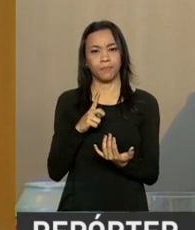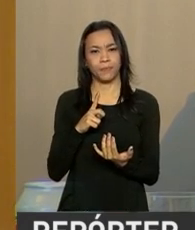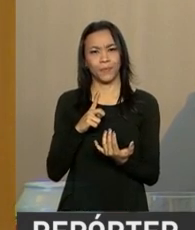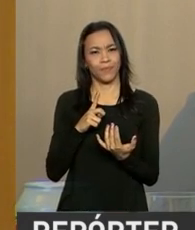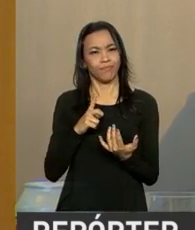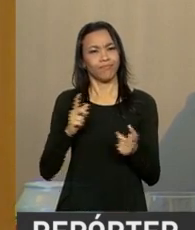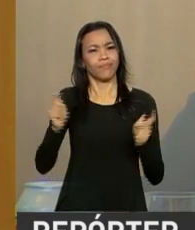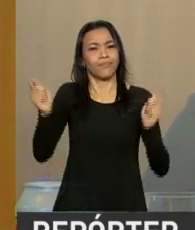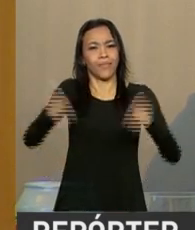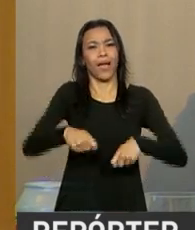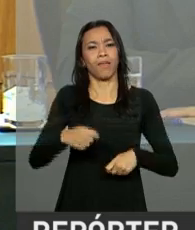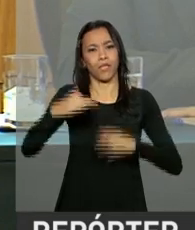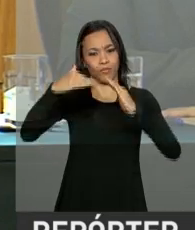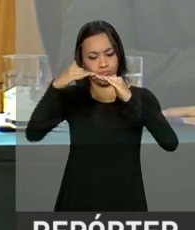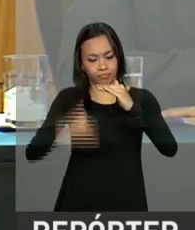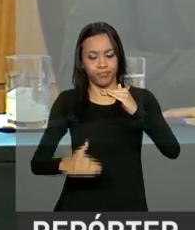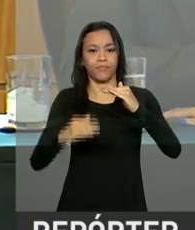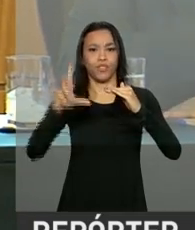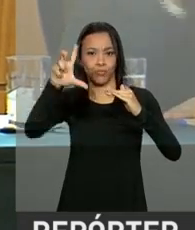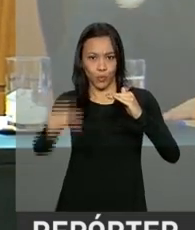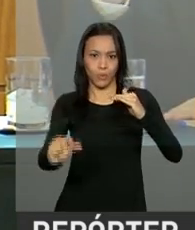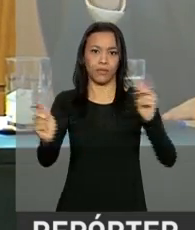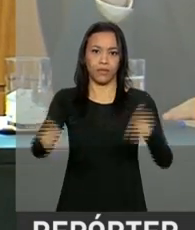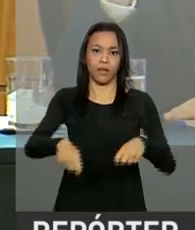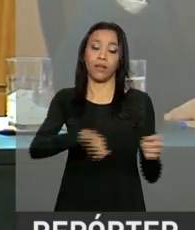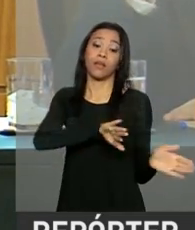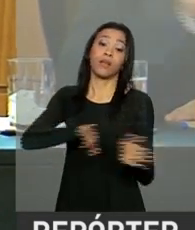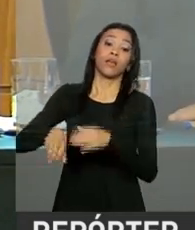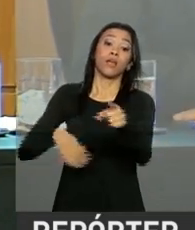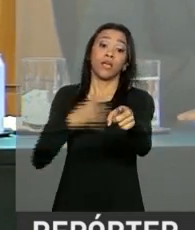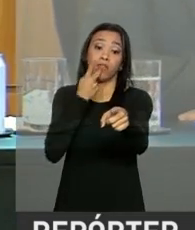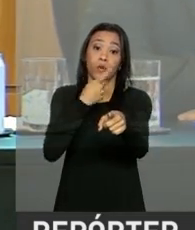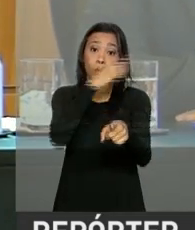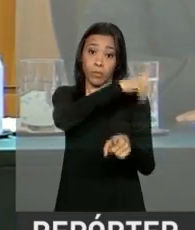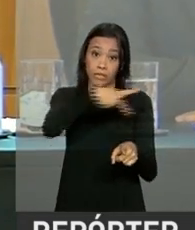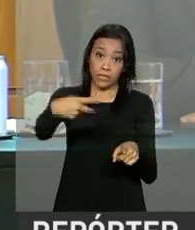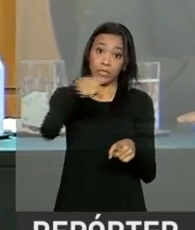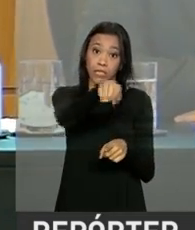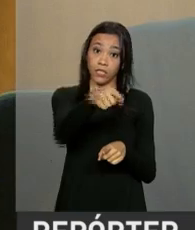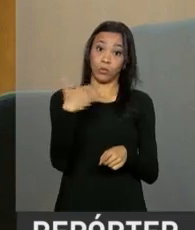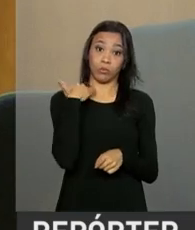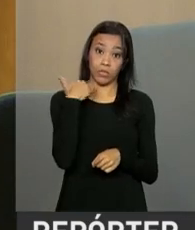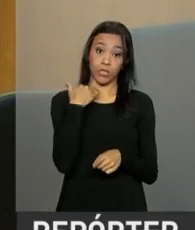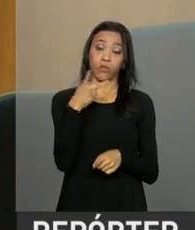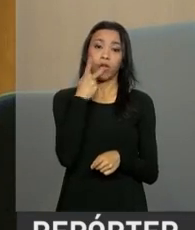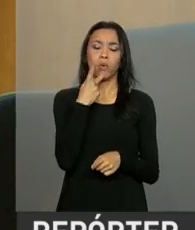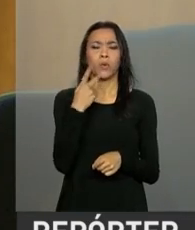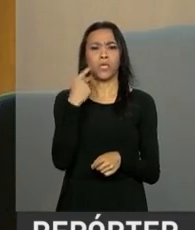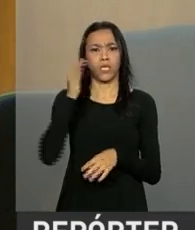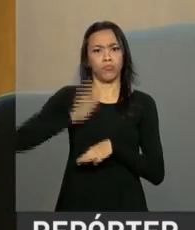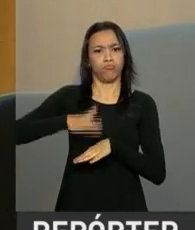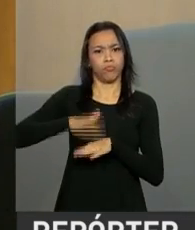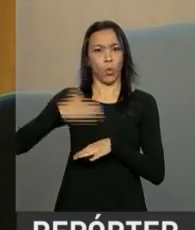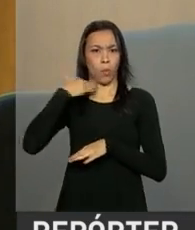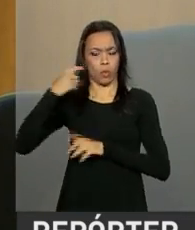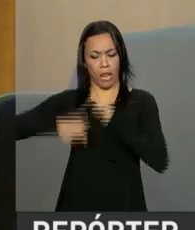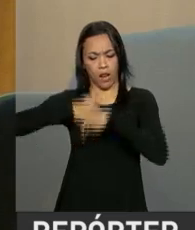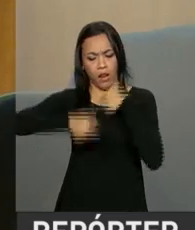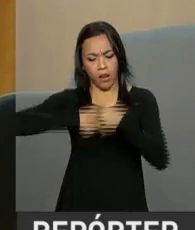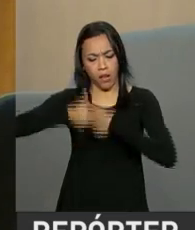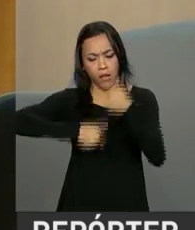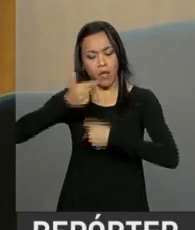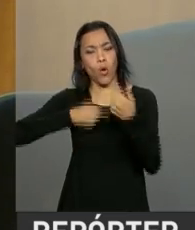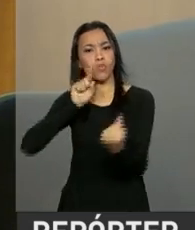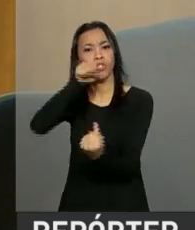tem toda a chance de cair também. O presidente do Banco Central, Ilan Goldfein, afirma que o órgão também trabalha para criar as condições